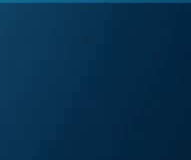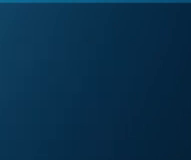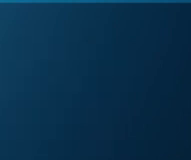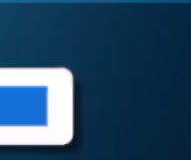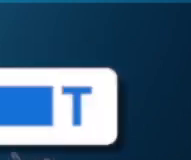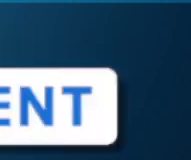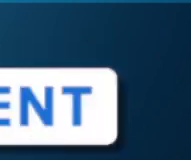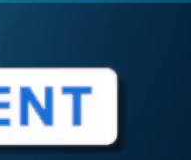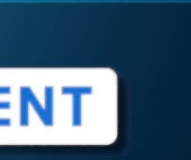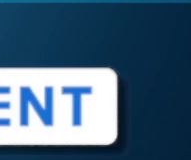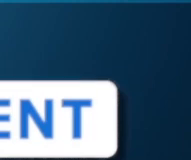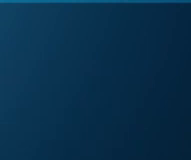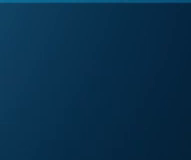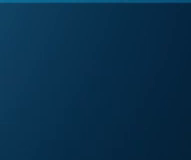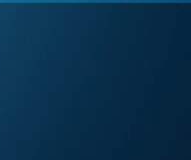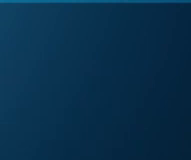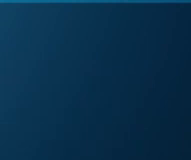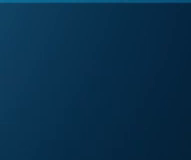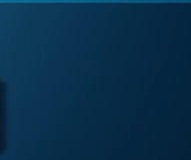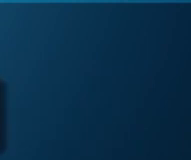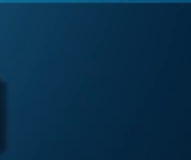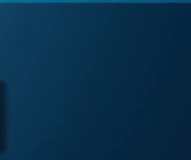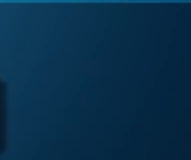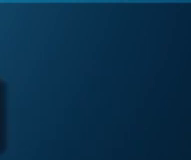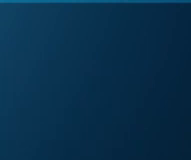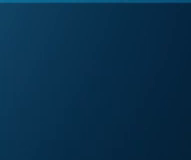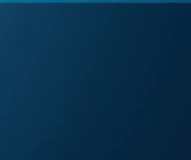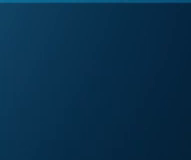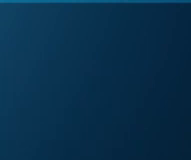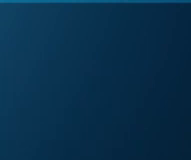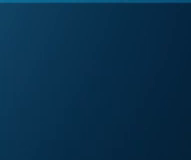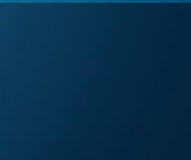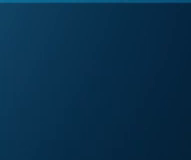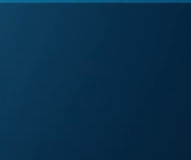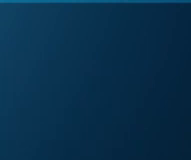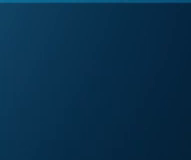notificação. Fo comentário, no fahetutang, ba media social, Siraselek.